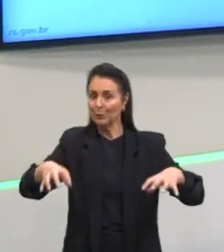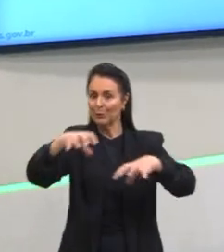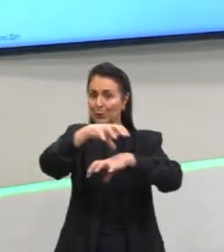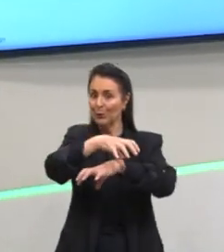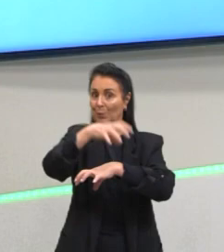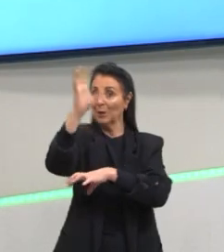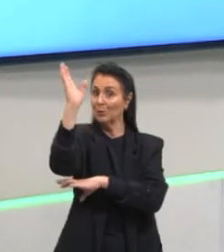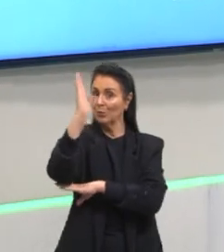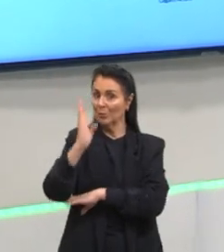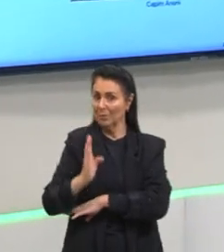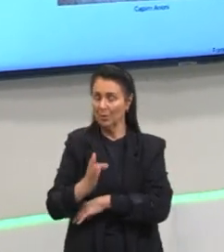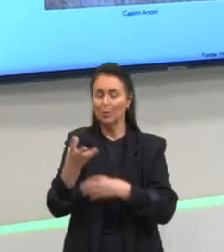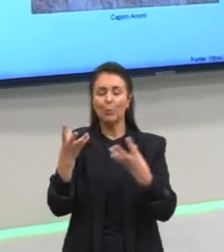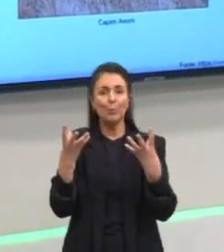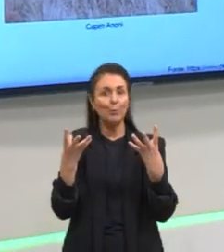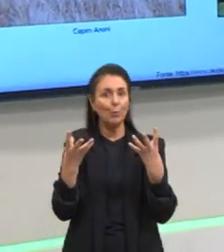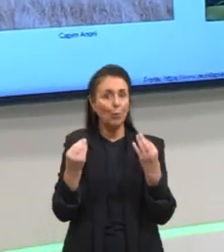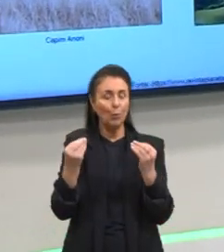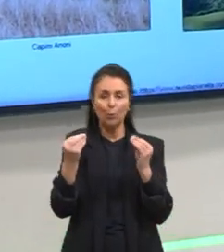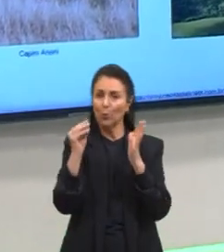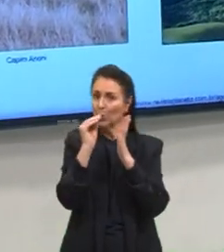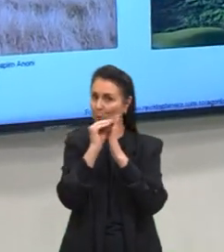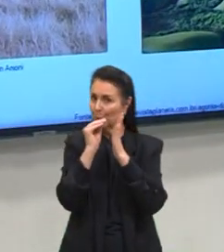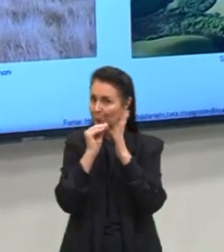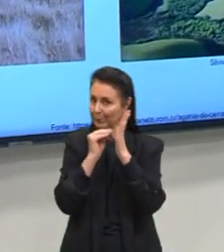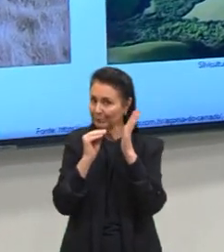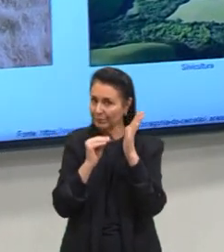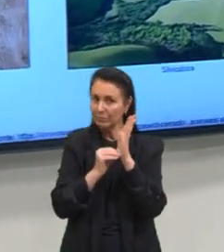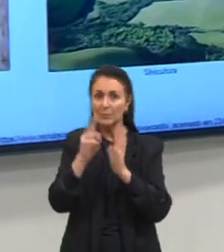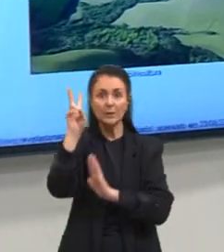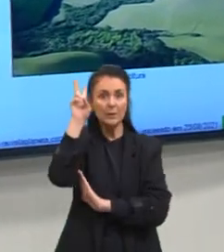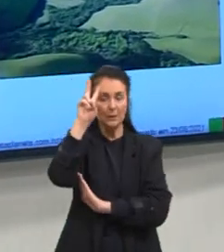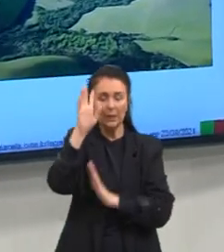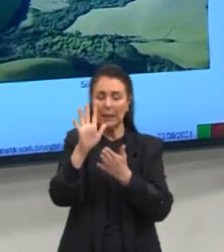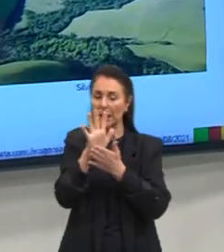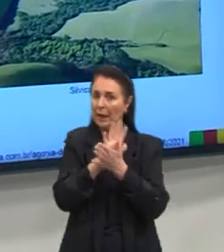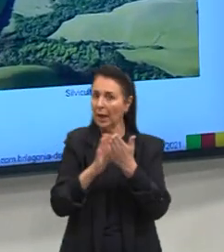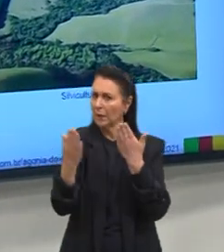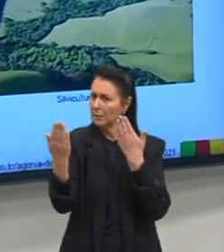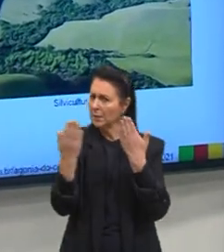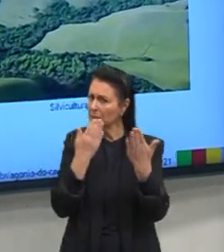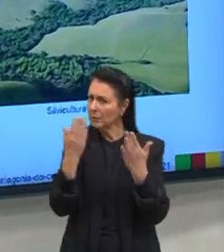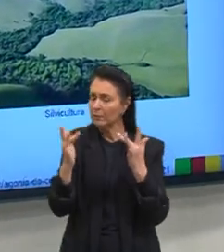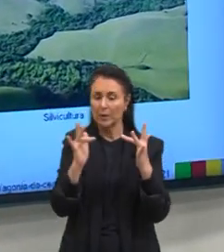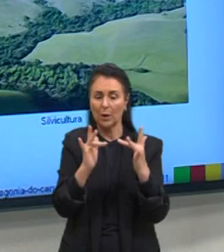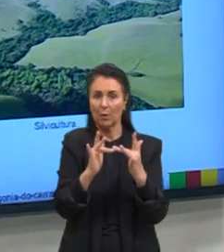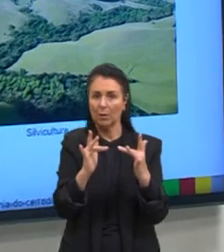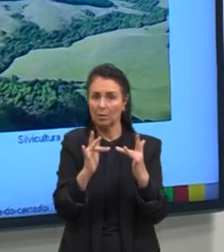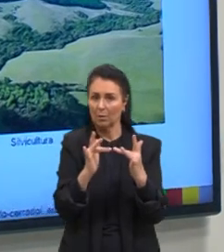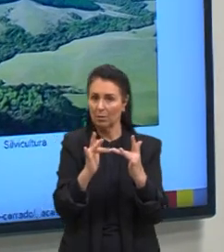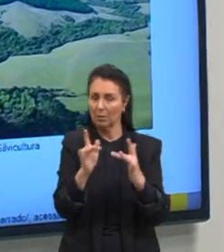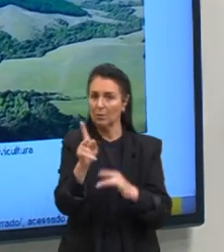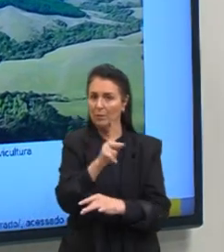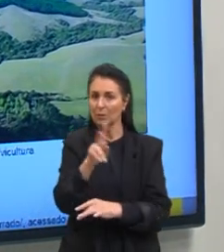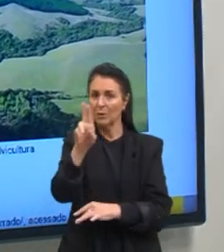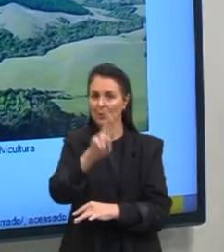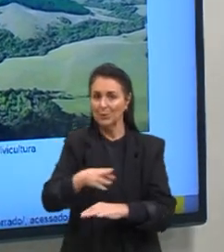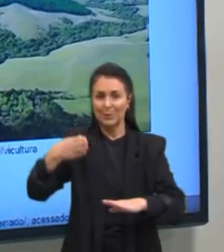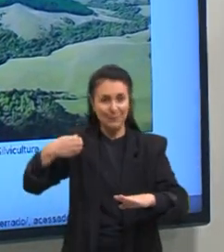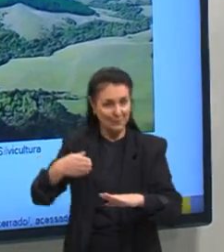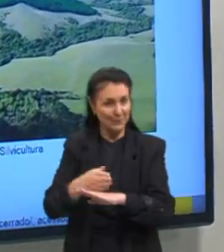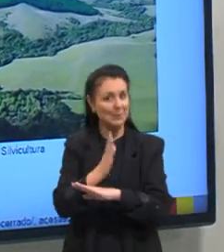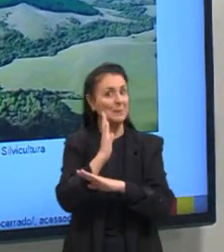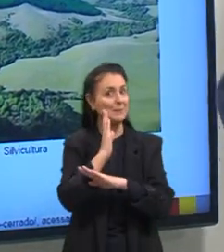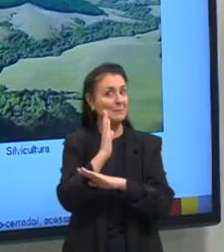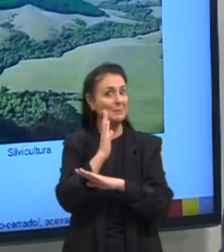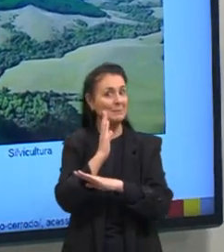densa tá gurizada aí lembra não fica com dúvida tem dúvida acioná-la né e partiu